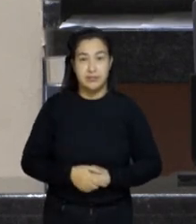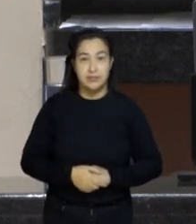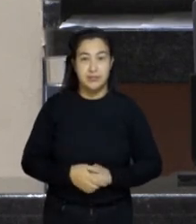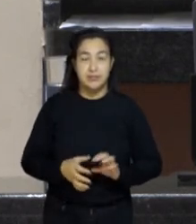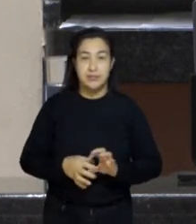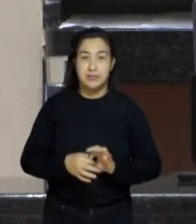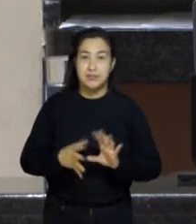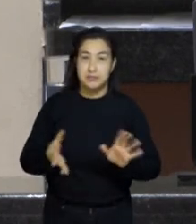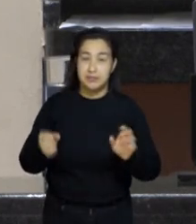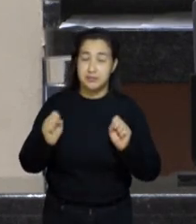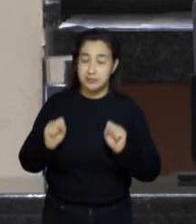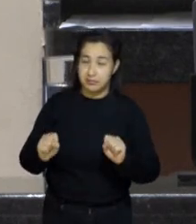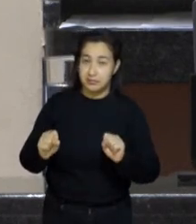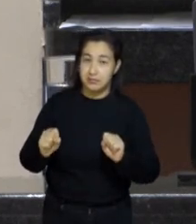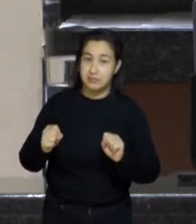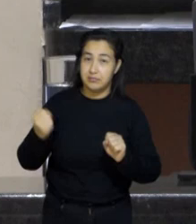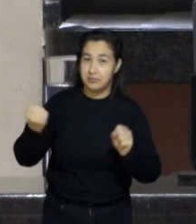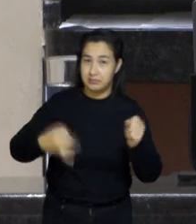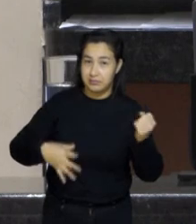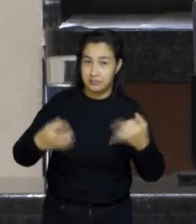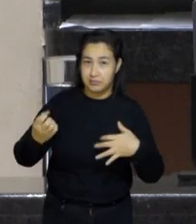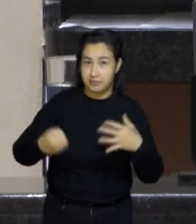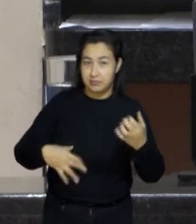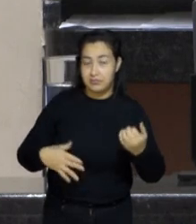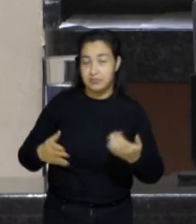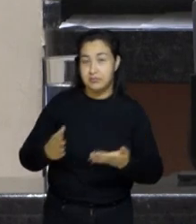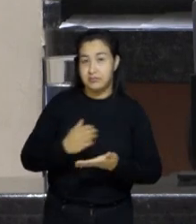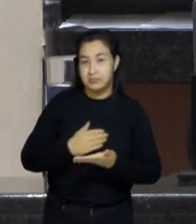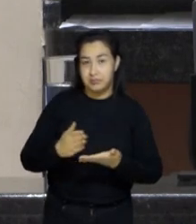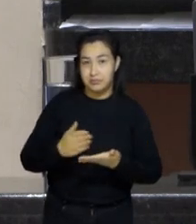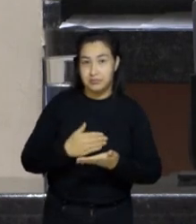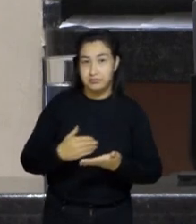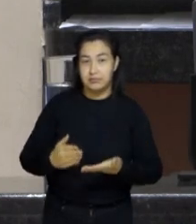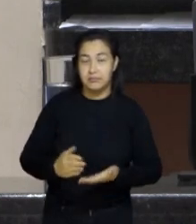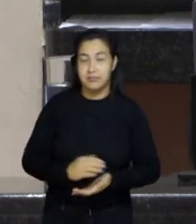disponibilizo o microfone para algumas considerações finais.